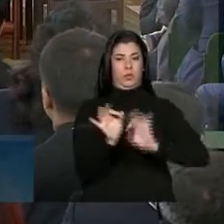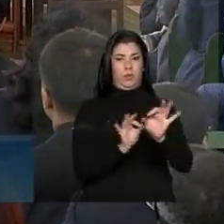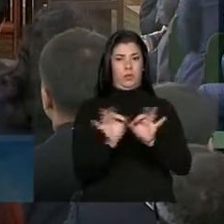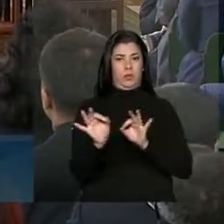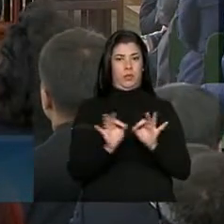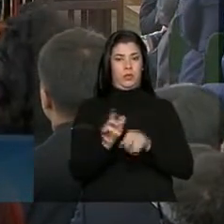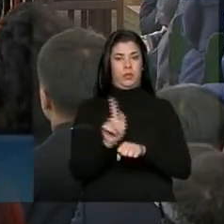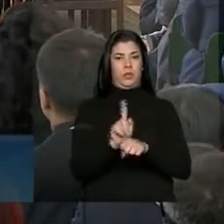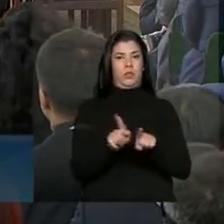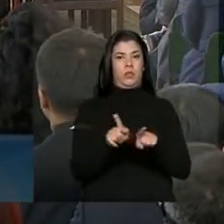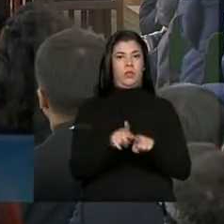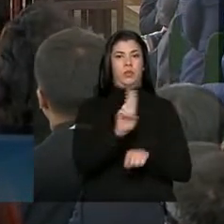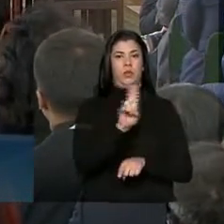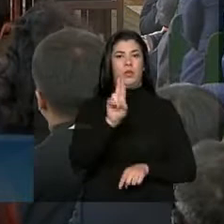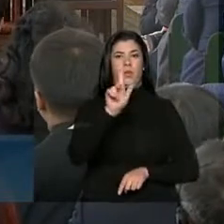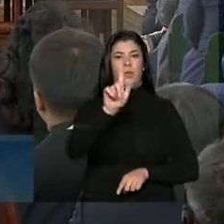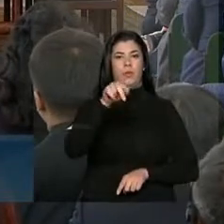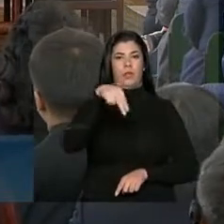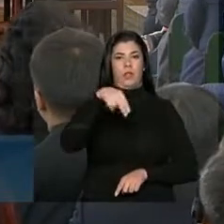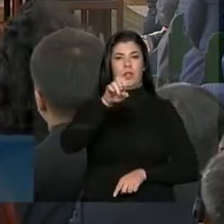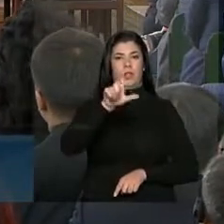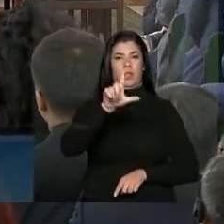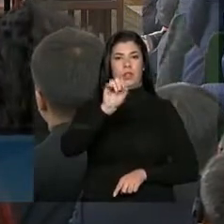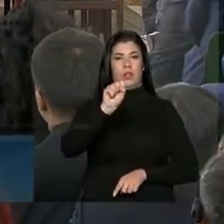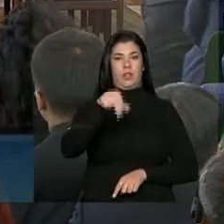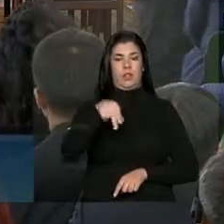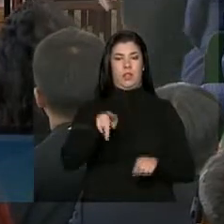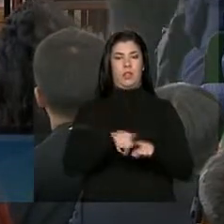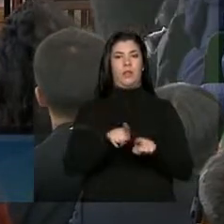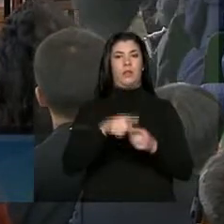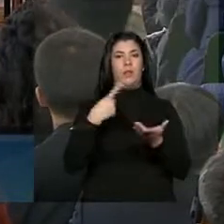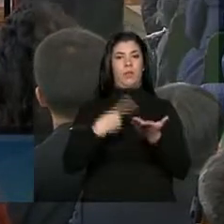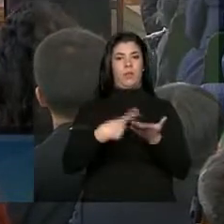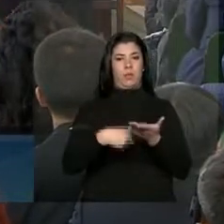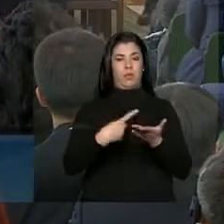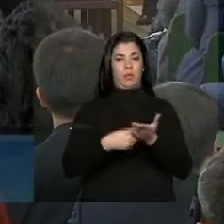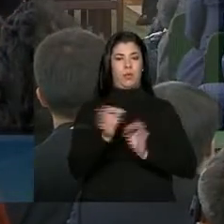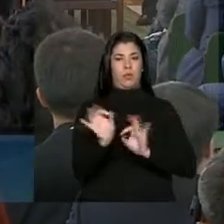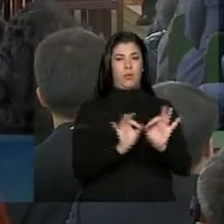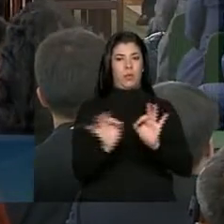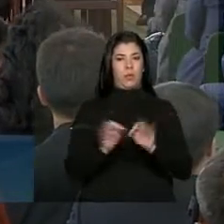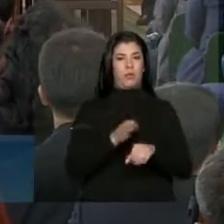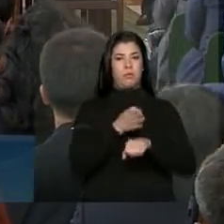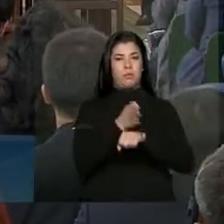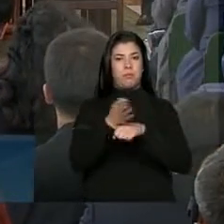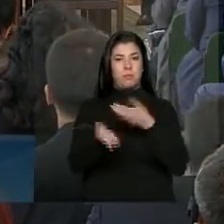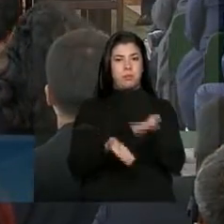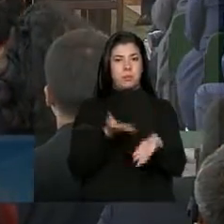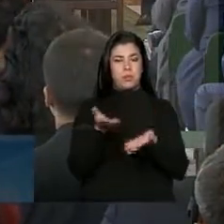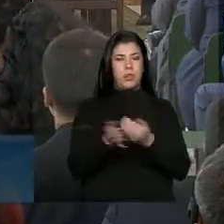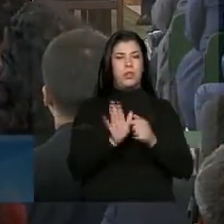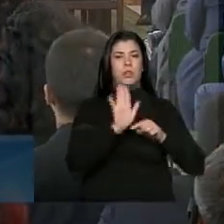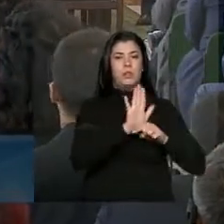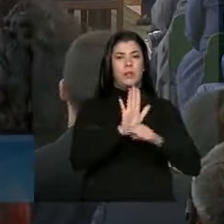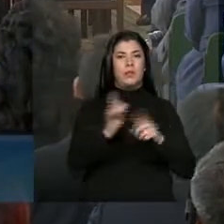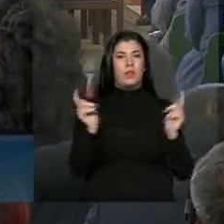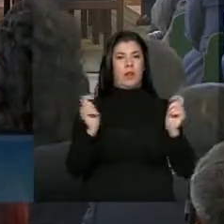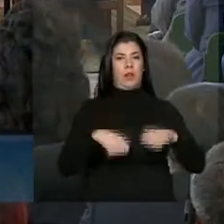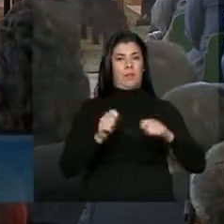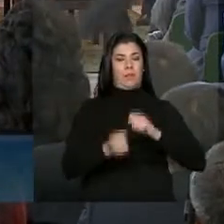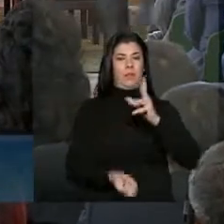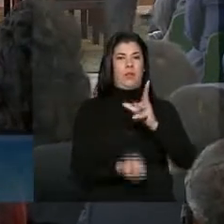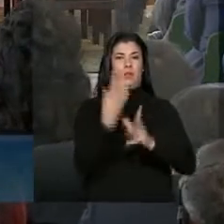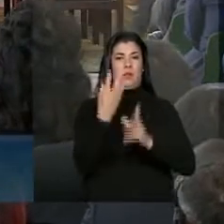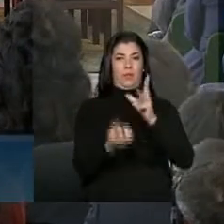Nelson Barbosa, acordo quadro para o desenvolvimento do investimento e cooperação na área de capacidade